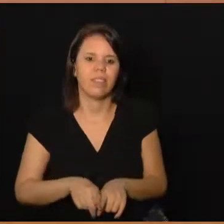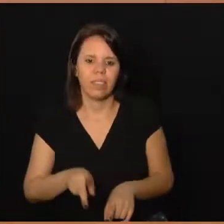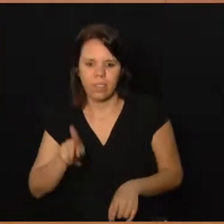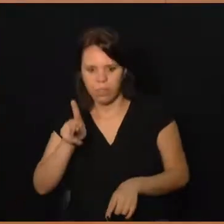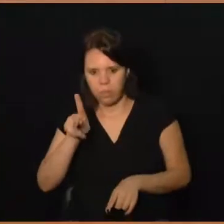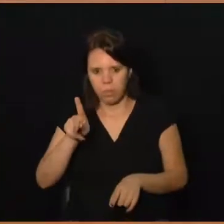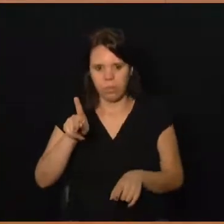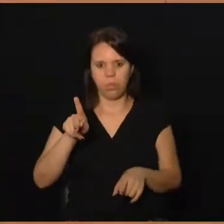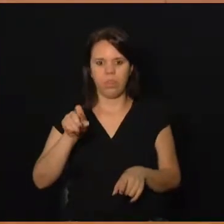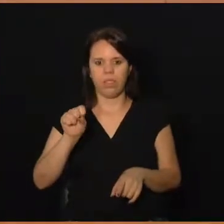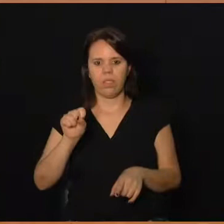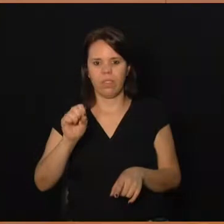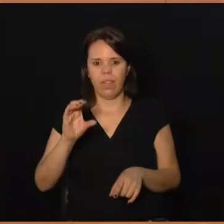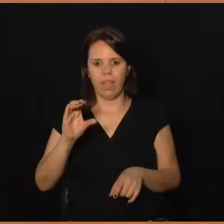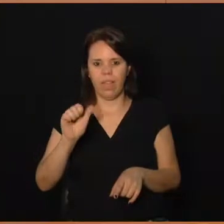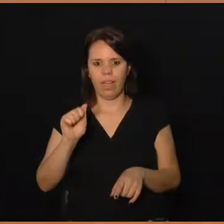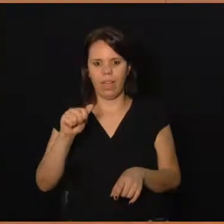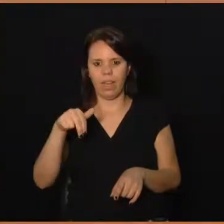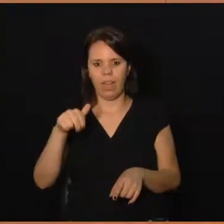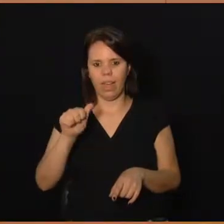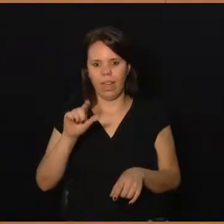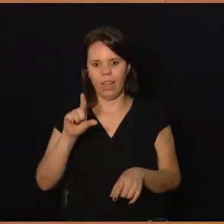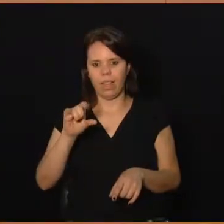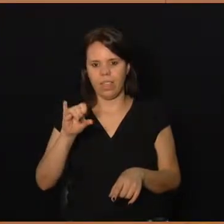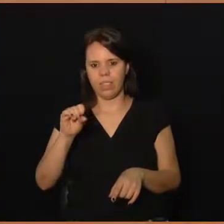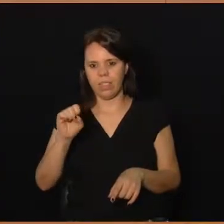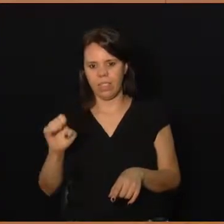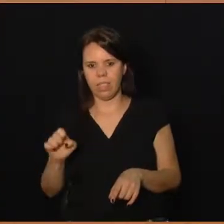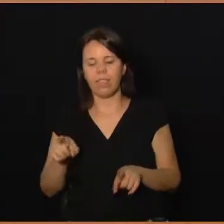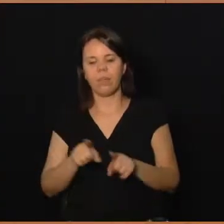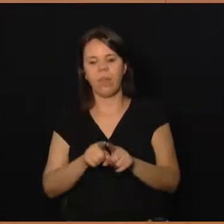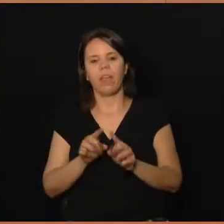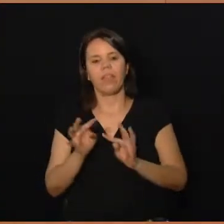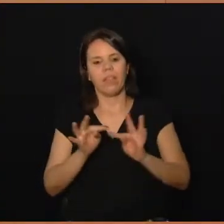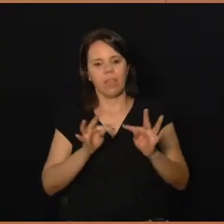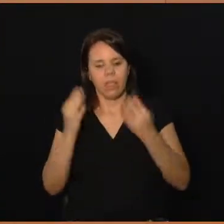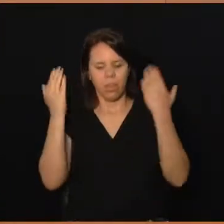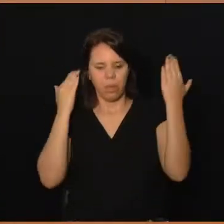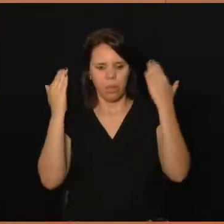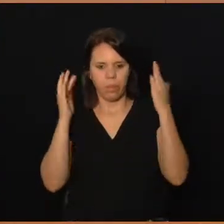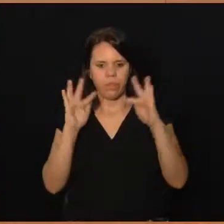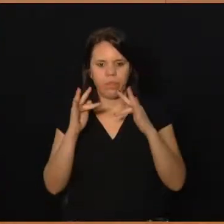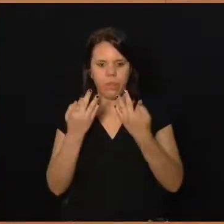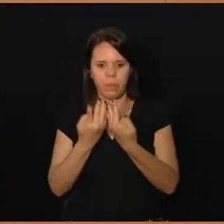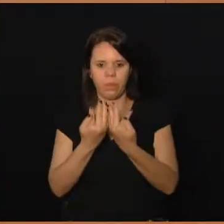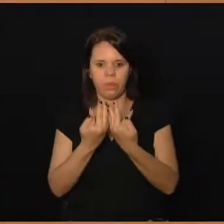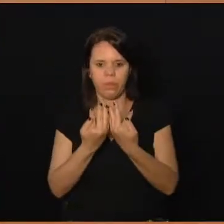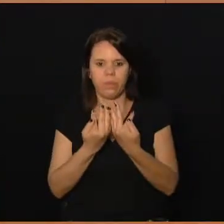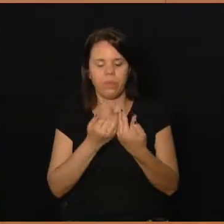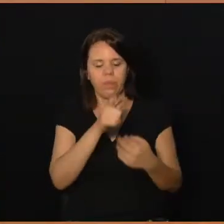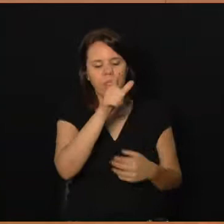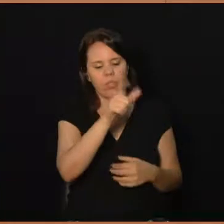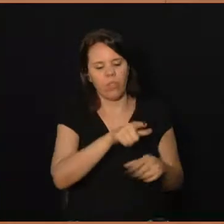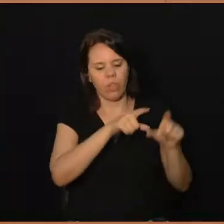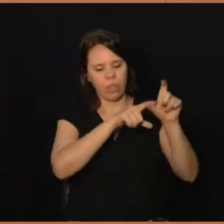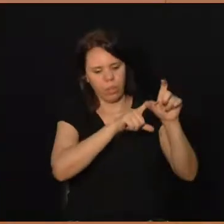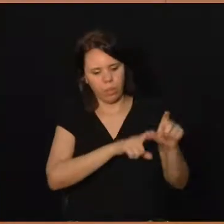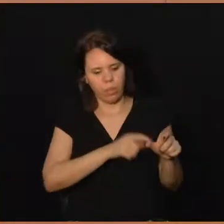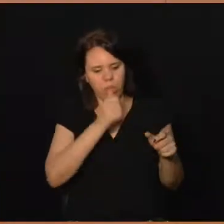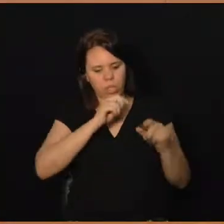Psicanálise, é horrível. Terapeuta familiar em caso de dependência química pelo